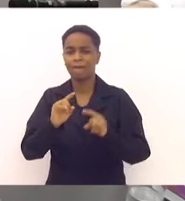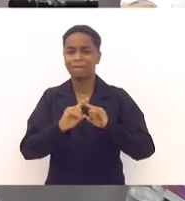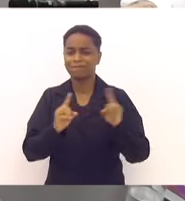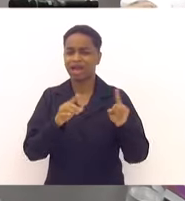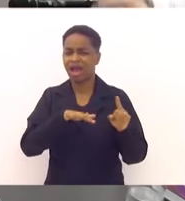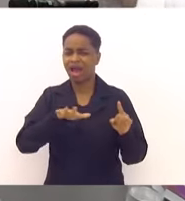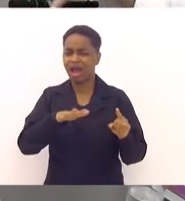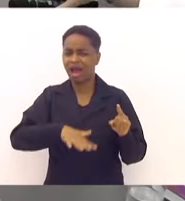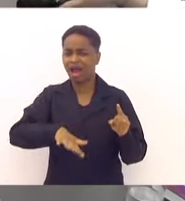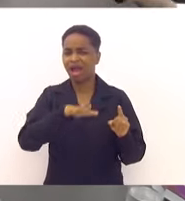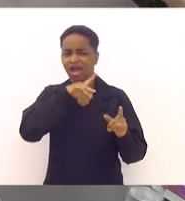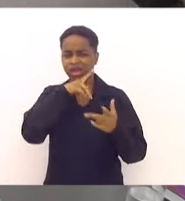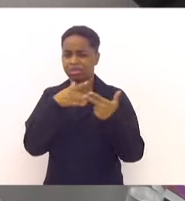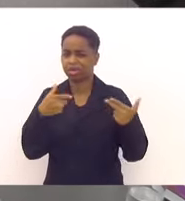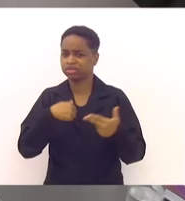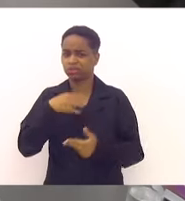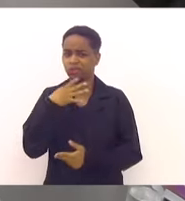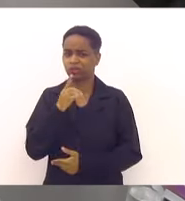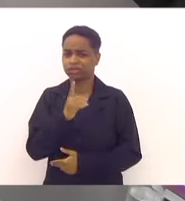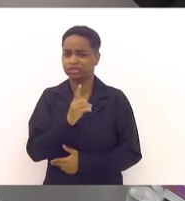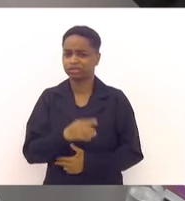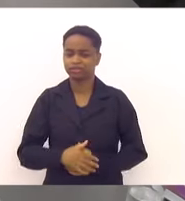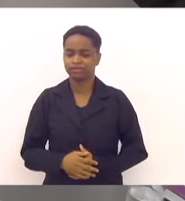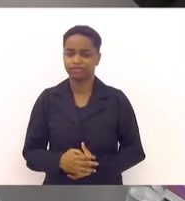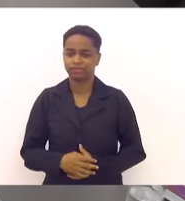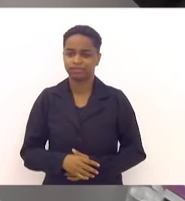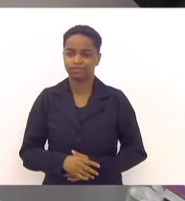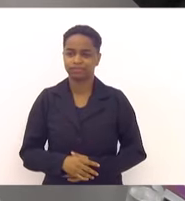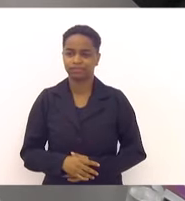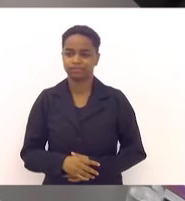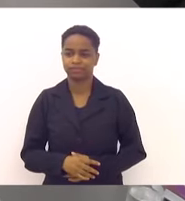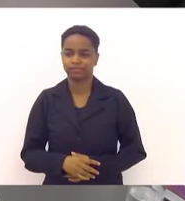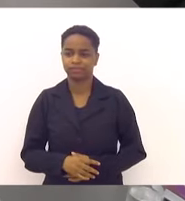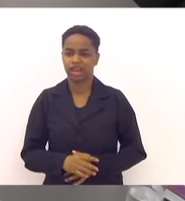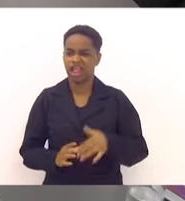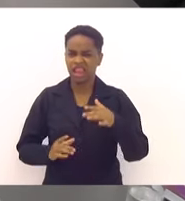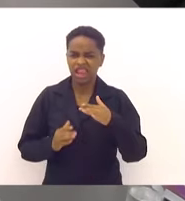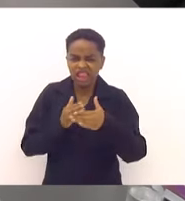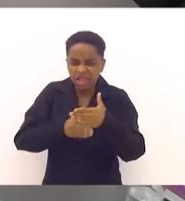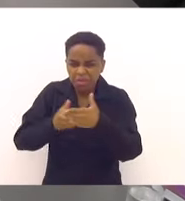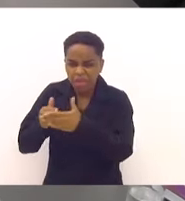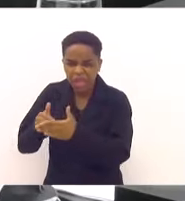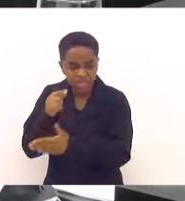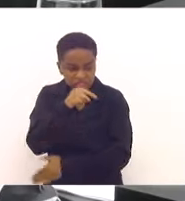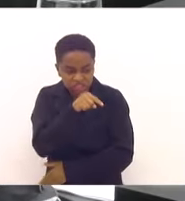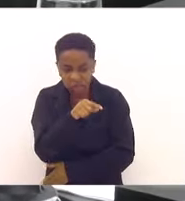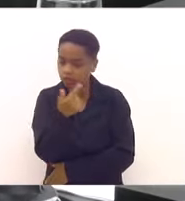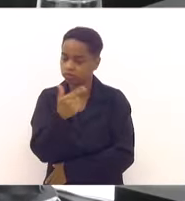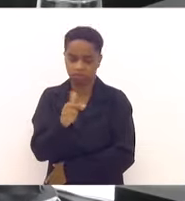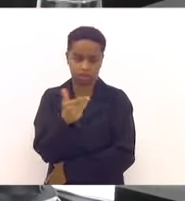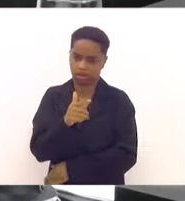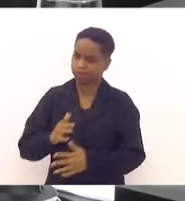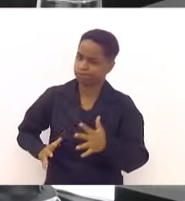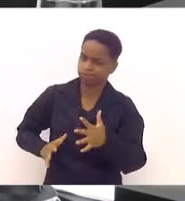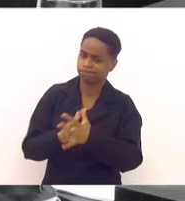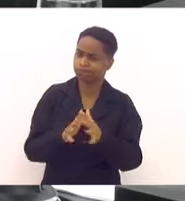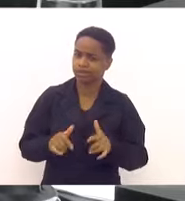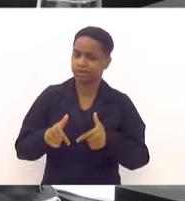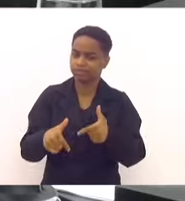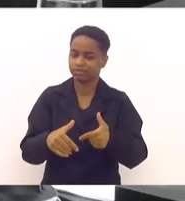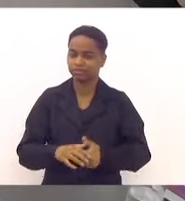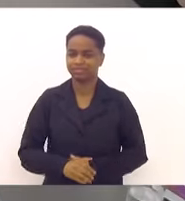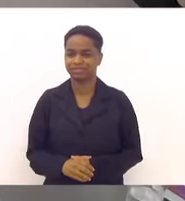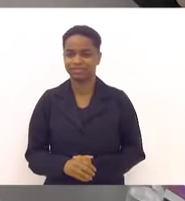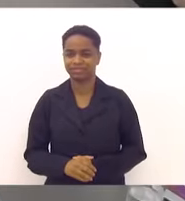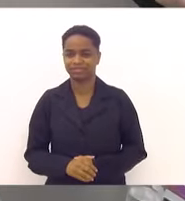Ornitologia, eu desconhecia essa faceta do deputado Luiz Paulo. Presidente Amorim, não há limite. Não há limite para a atuação do